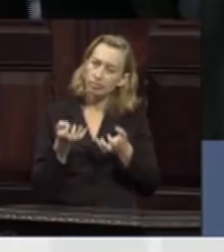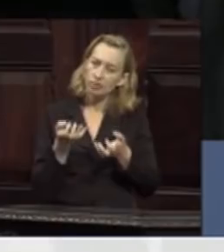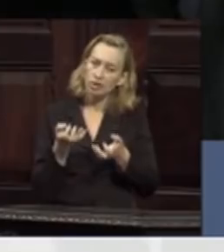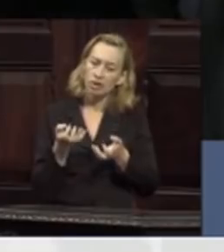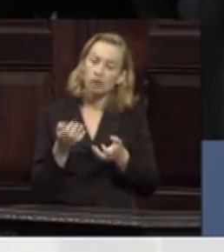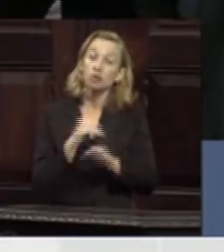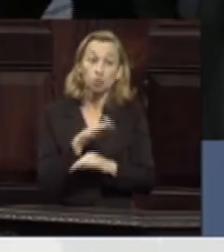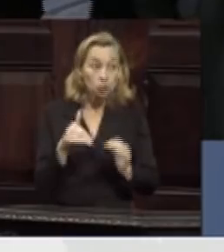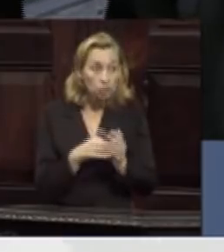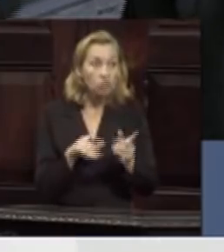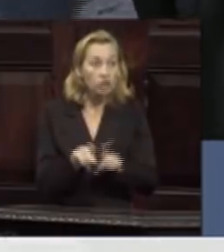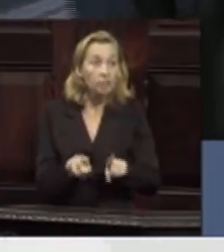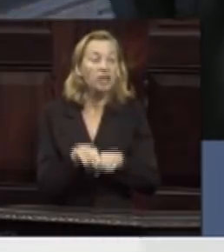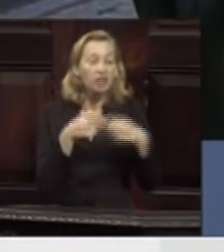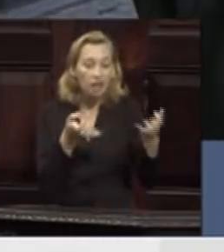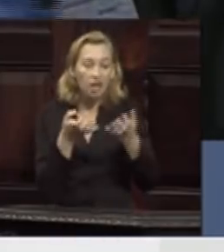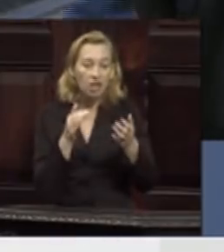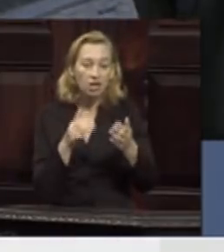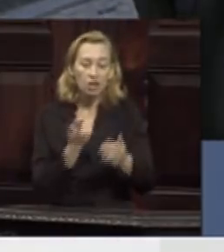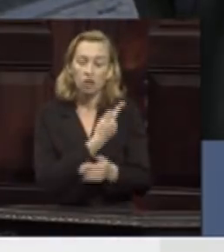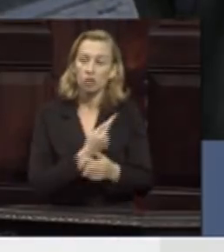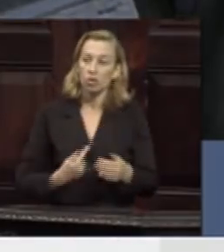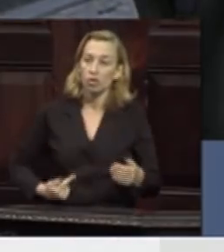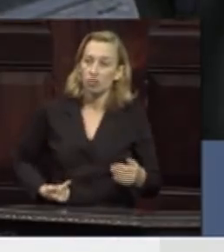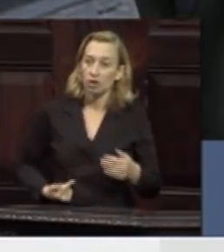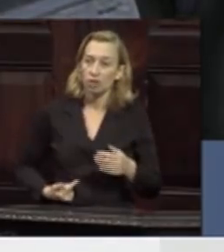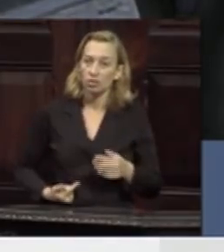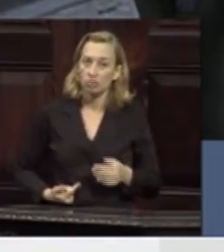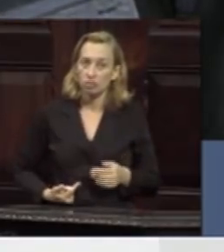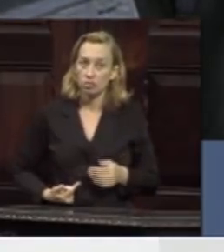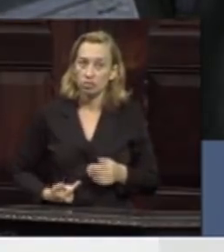querem, que o governo encaminhe o plano.